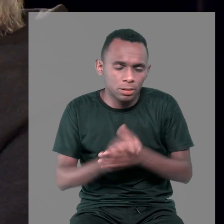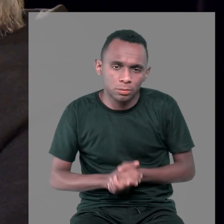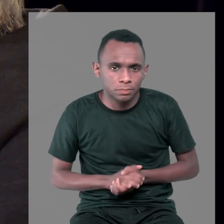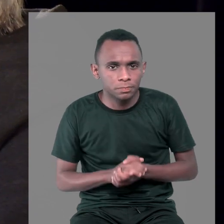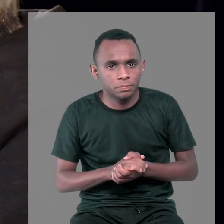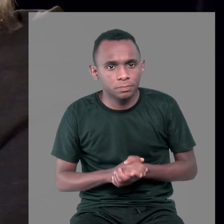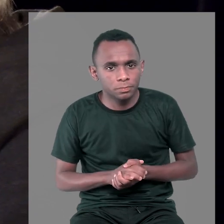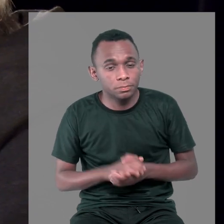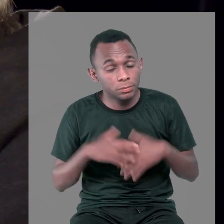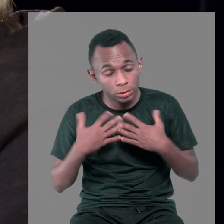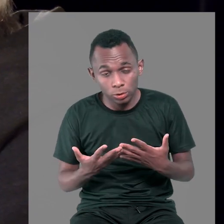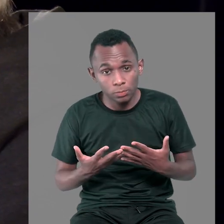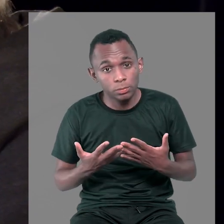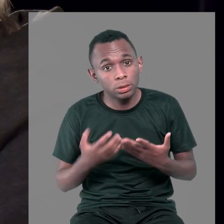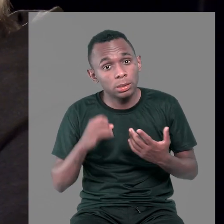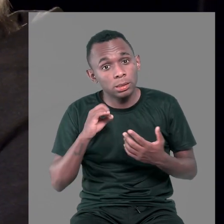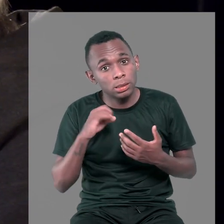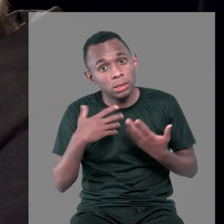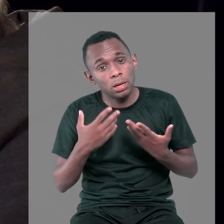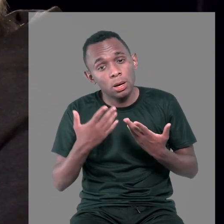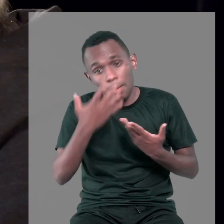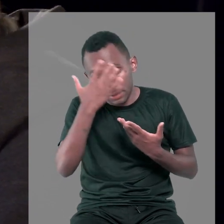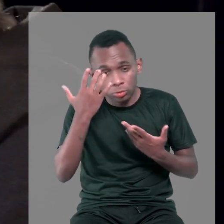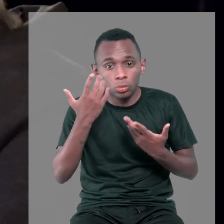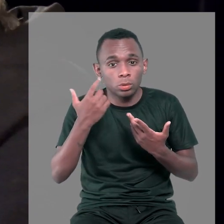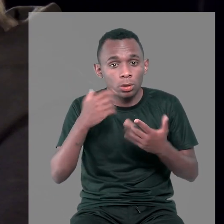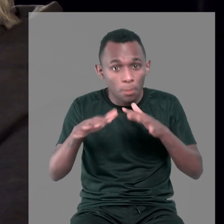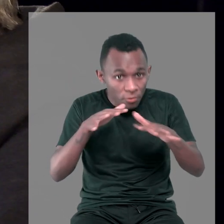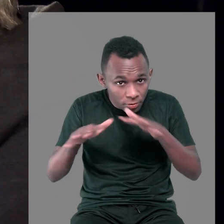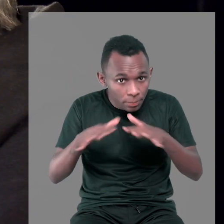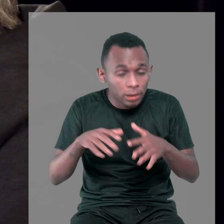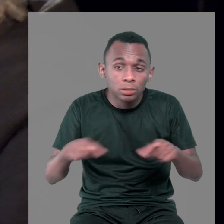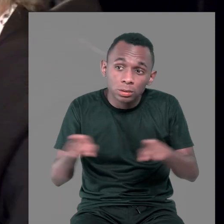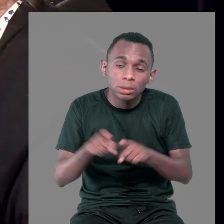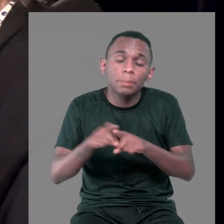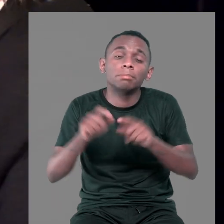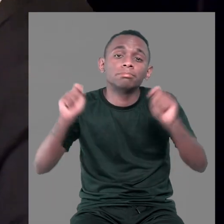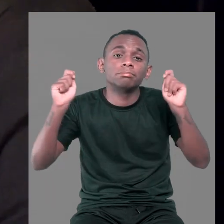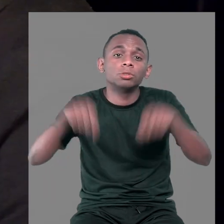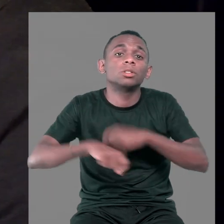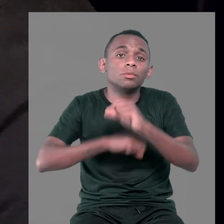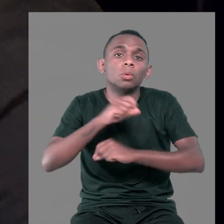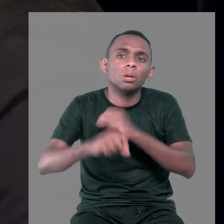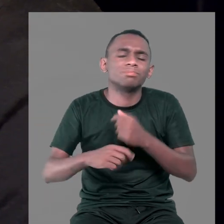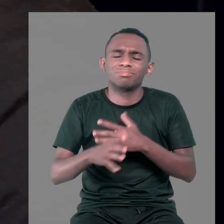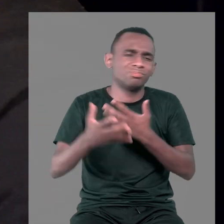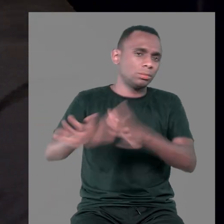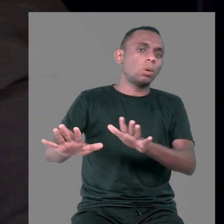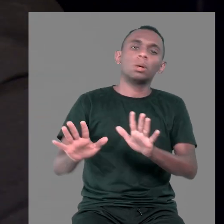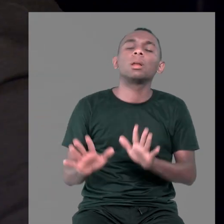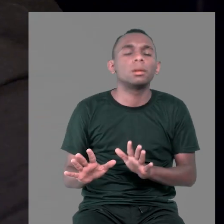negativo. A sociedade moderna pode também produzir a ideologia que